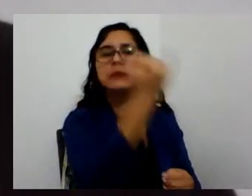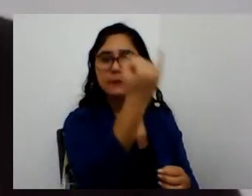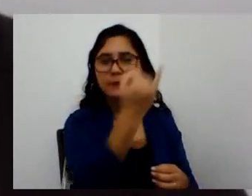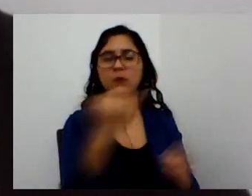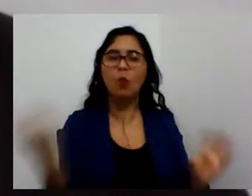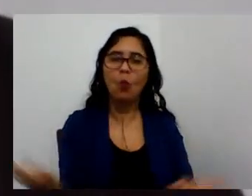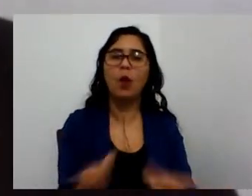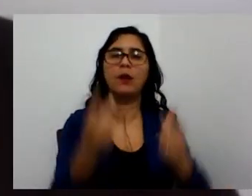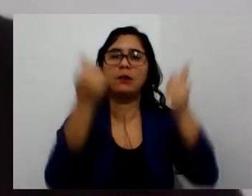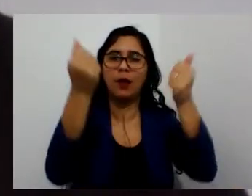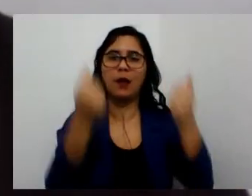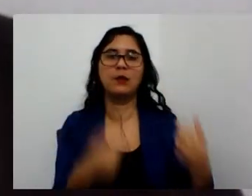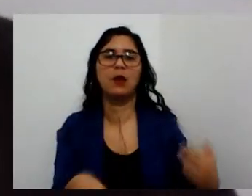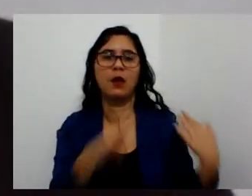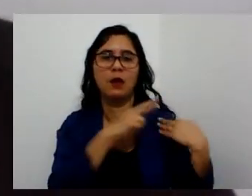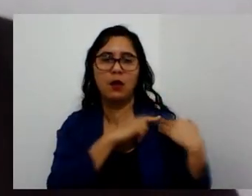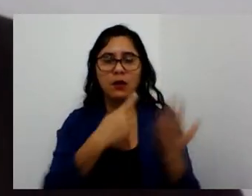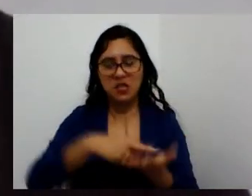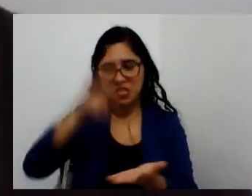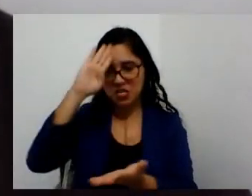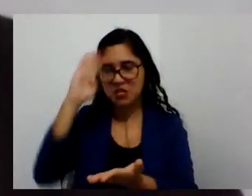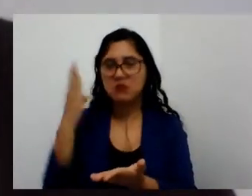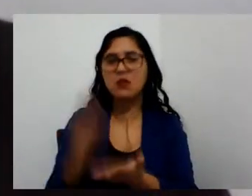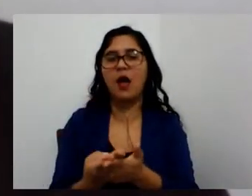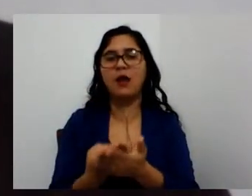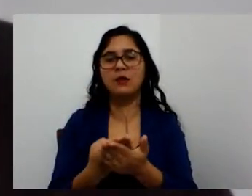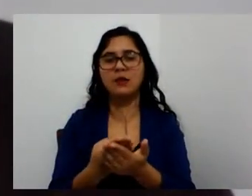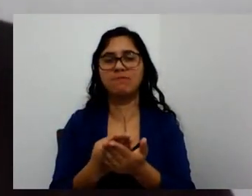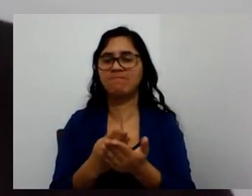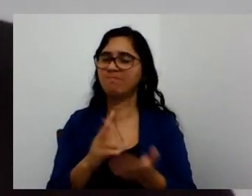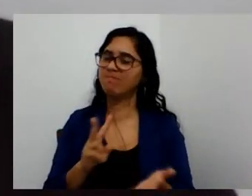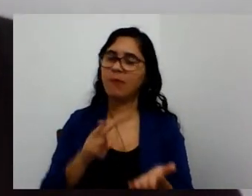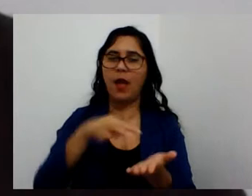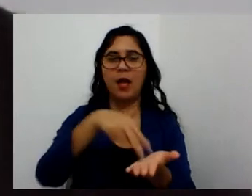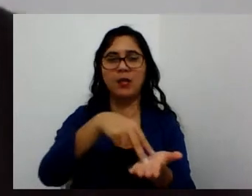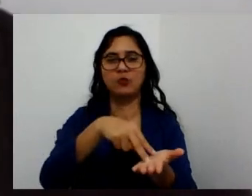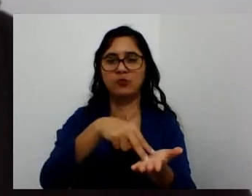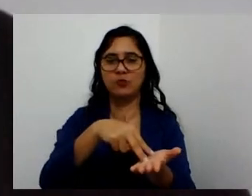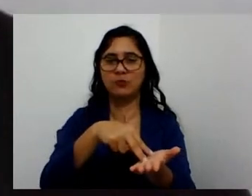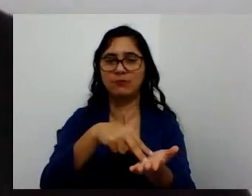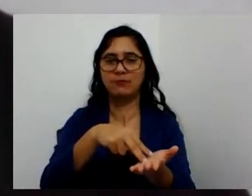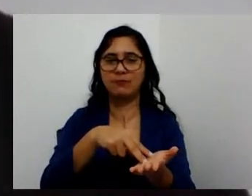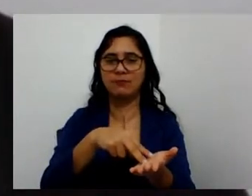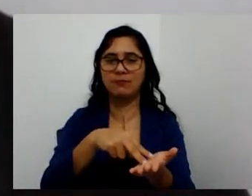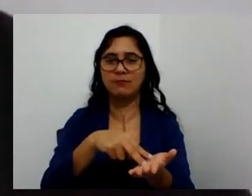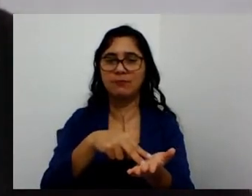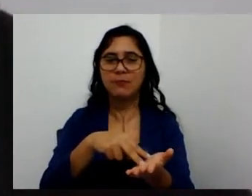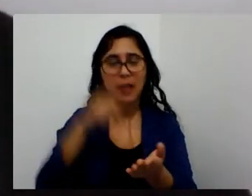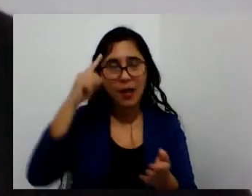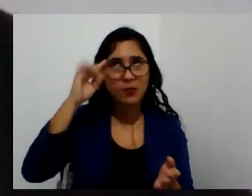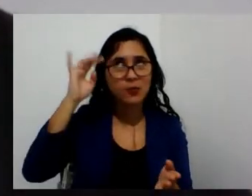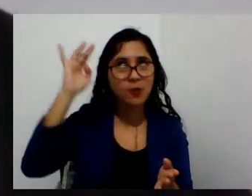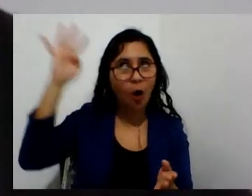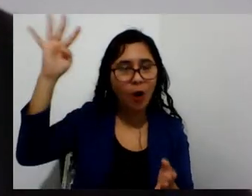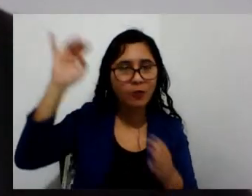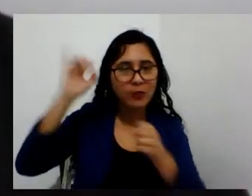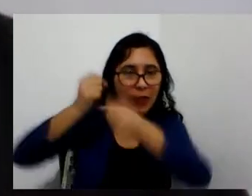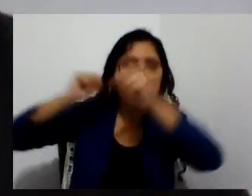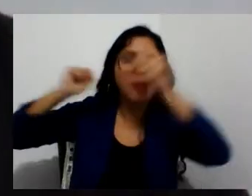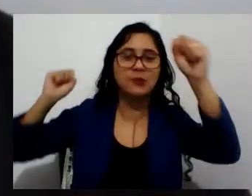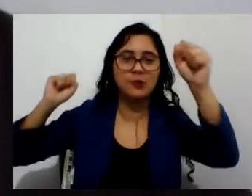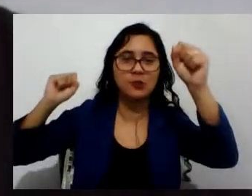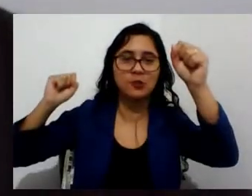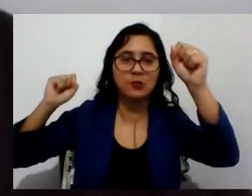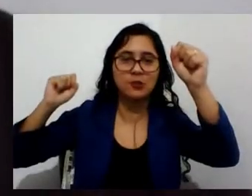qualidade, comprometimento, credibilidade, atitude acima de tudo. Isso que foi uma parte de um sonho grande, que nós